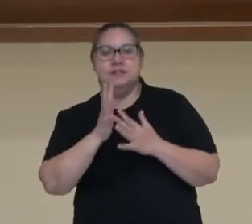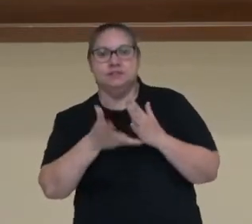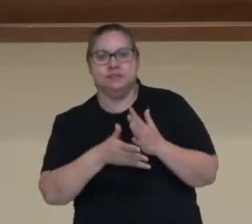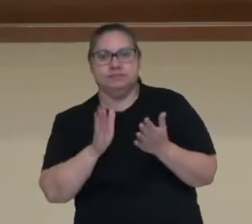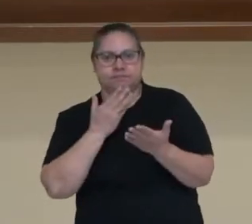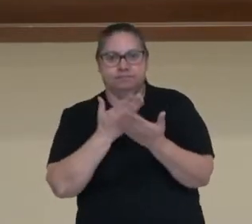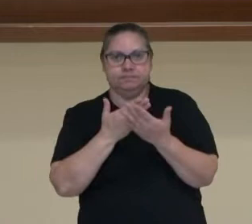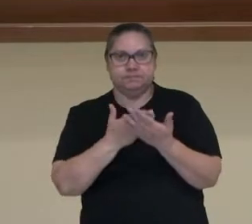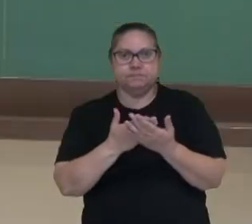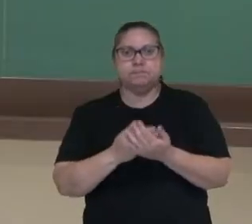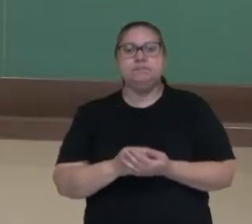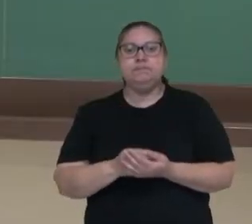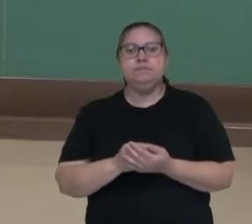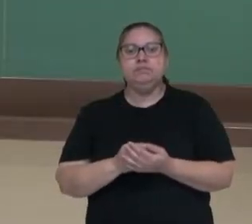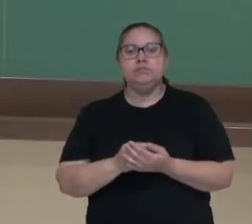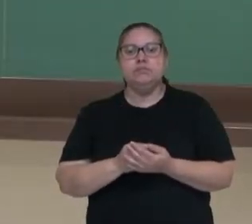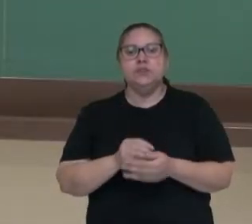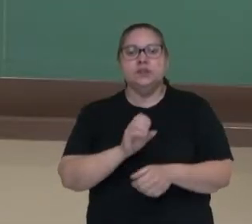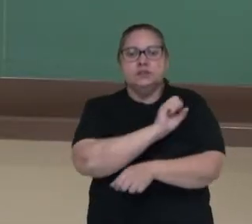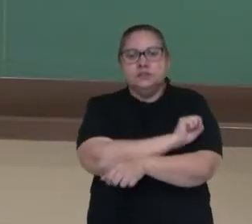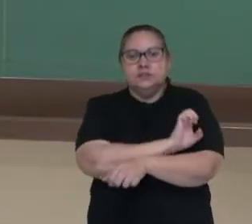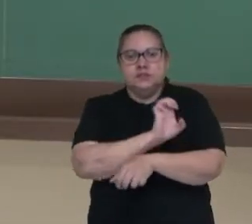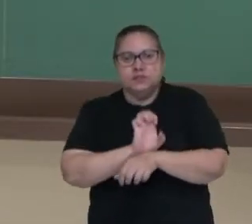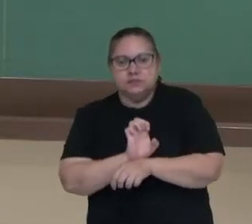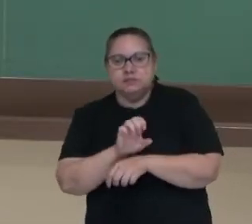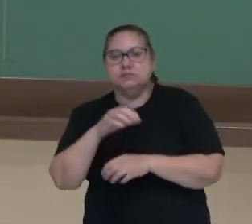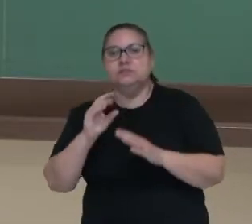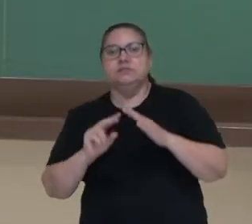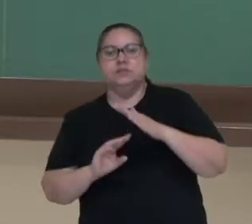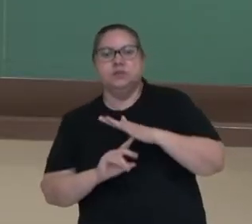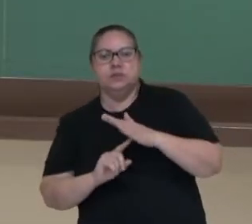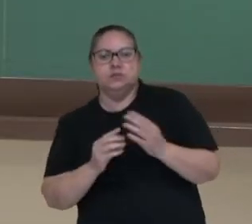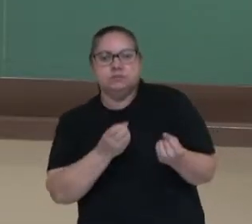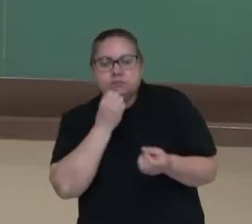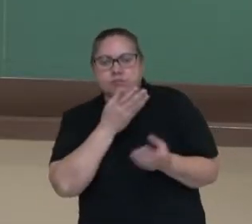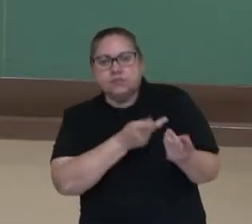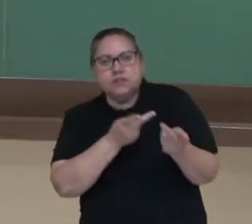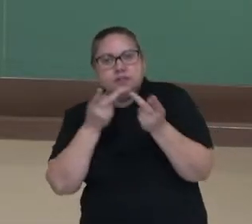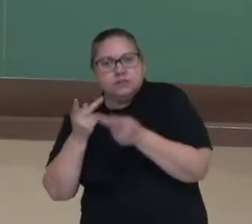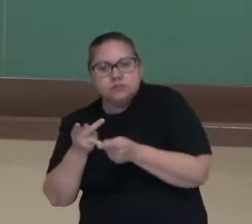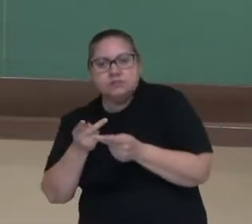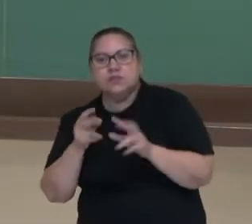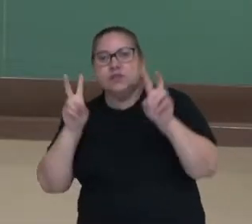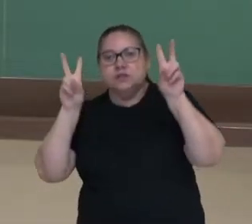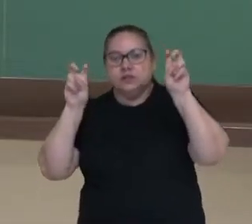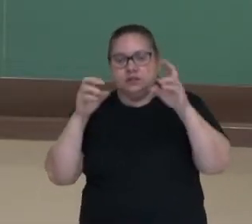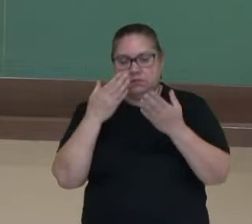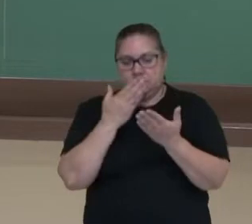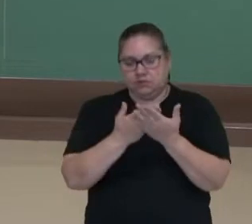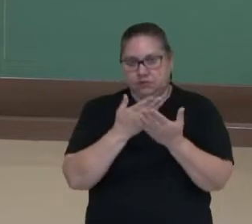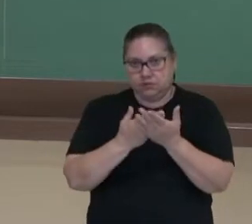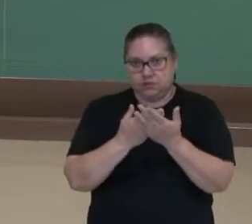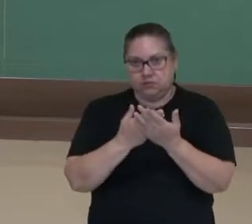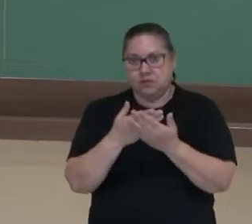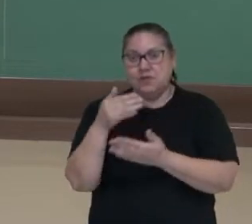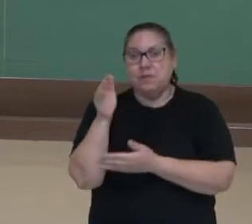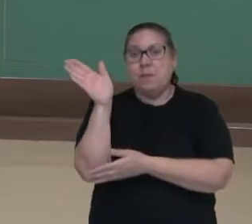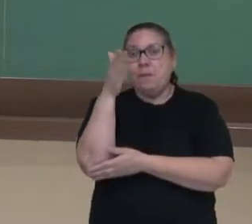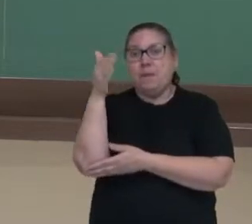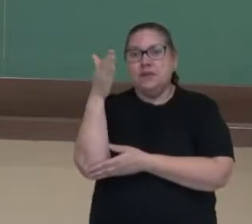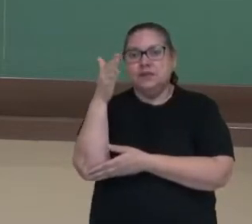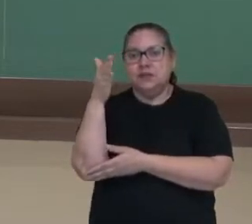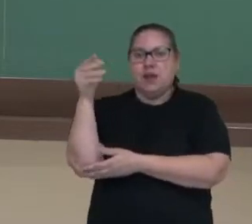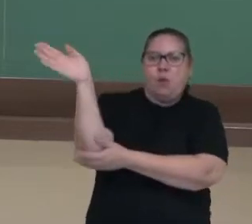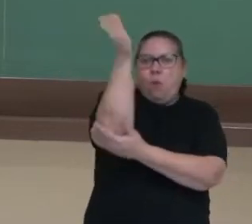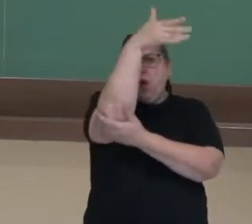aula. Em nome da Secretaria da Educação do Estado do Paraná, sejam todos bem-vindos. Nosso tema desta aula chama-se Bandeiras. E não é